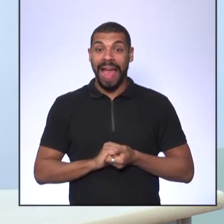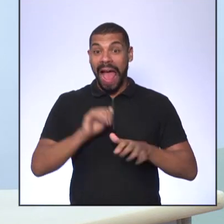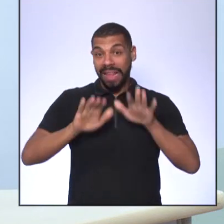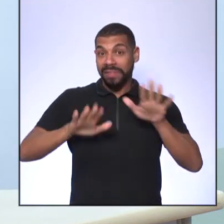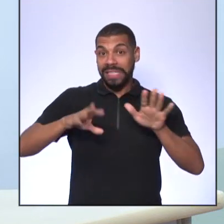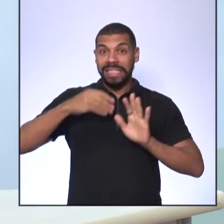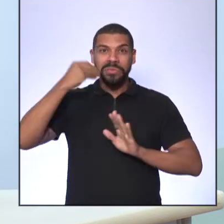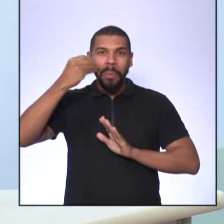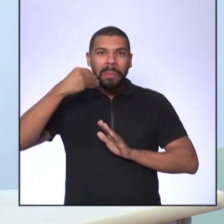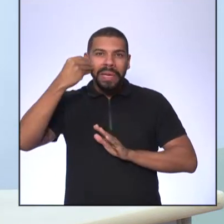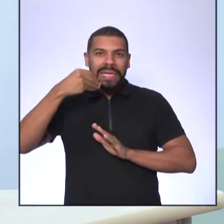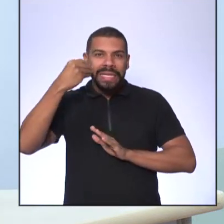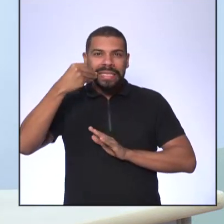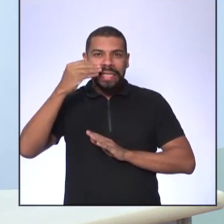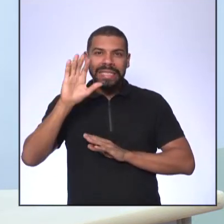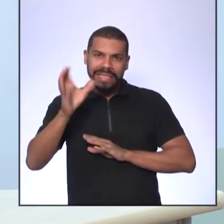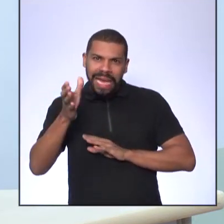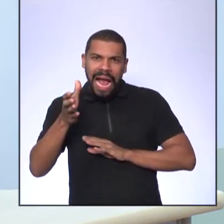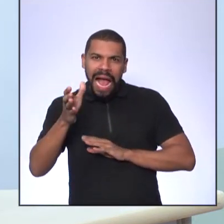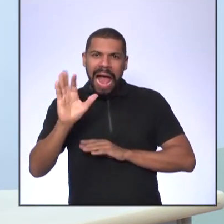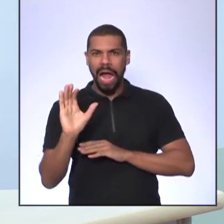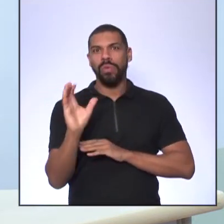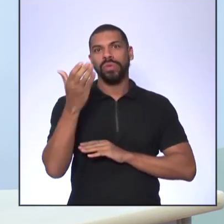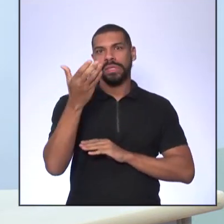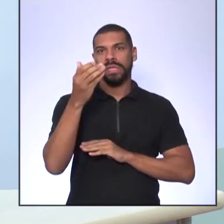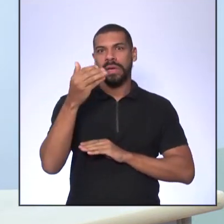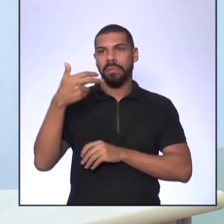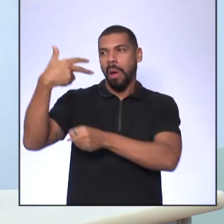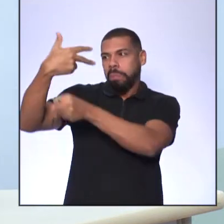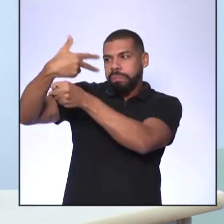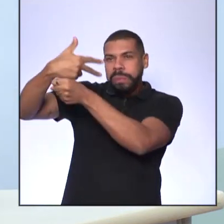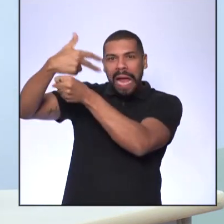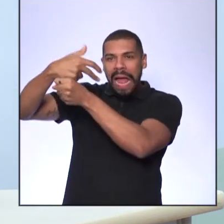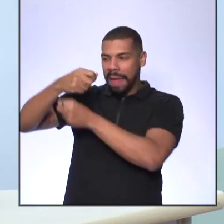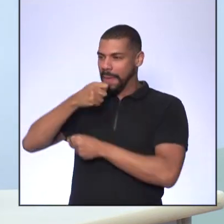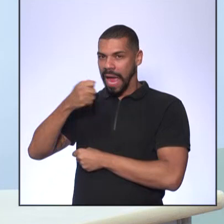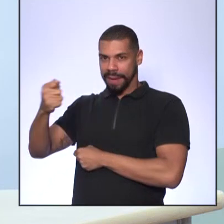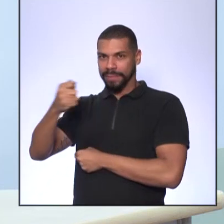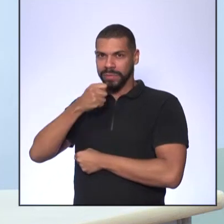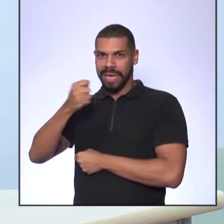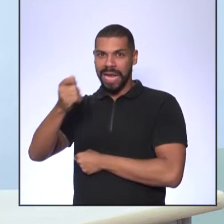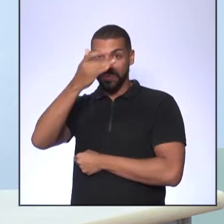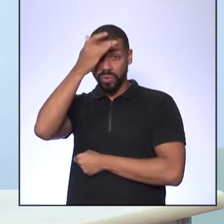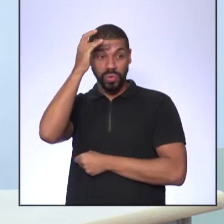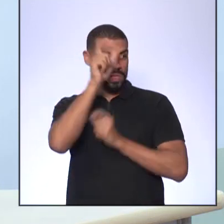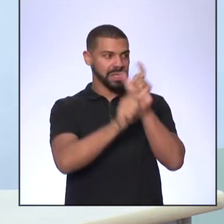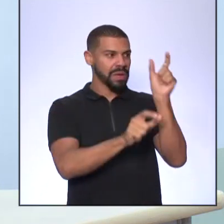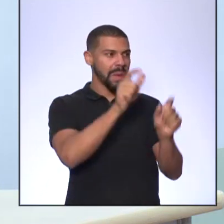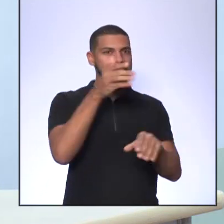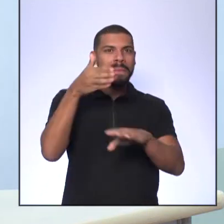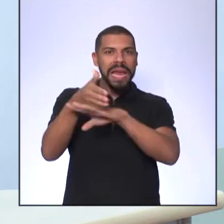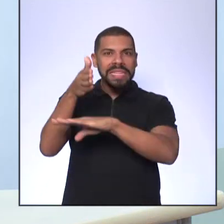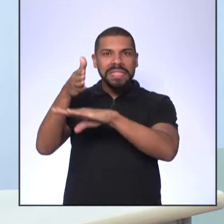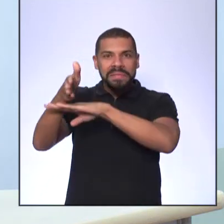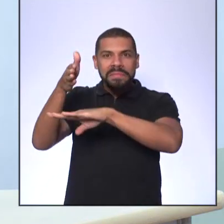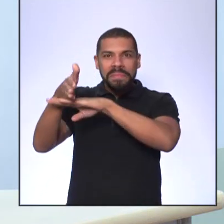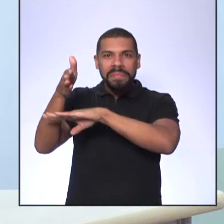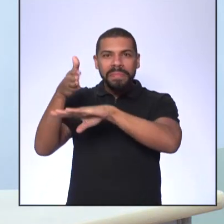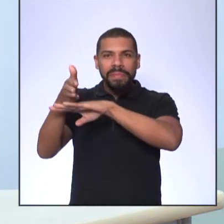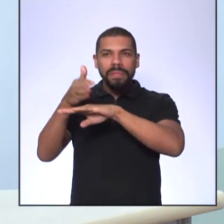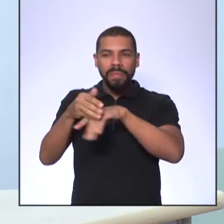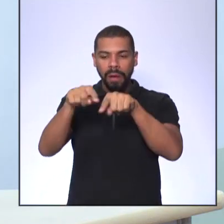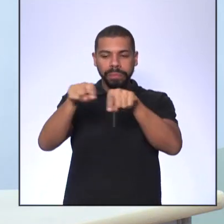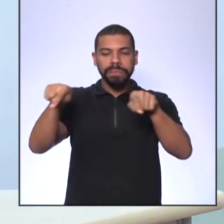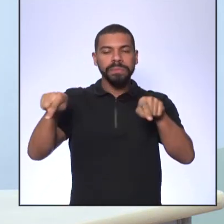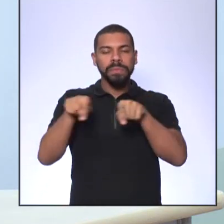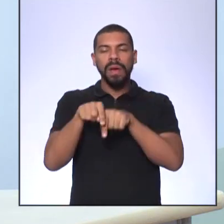experimento seja uma situação que foi criada para reportagem, as pessoas que estão ali participando, que vão ali na consulta com